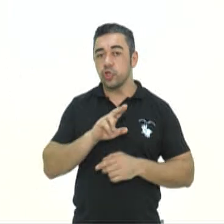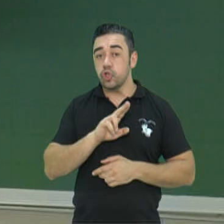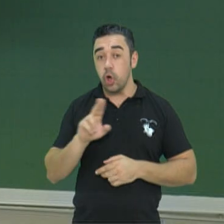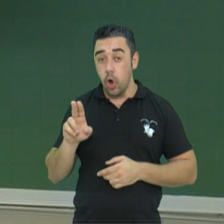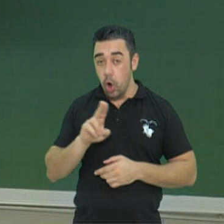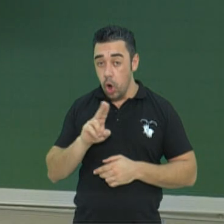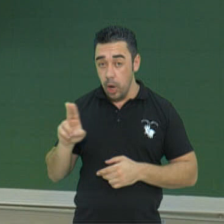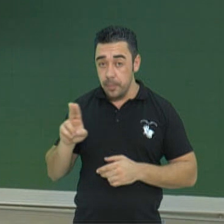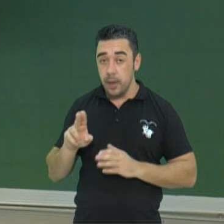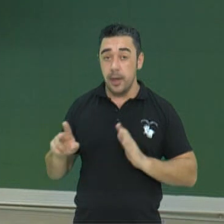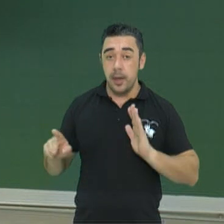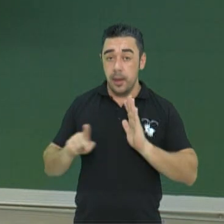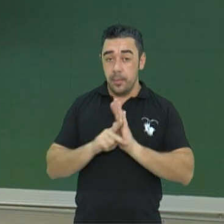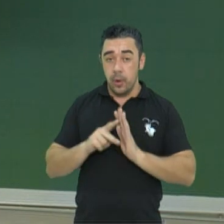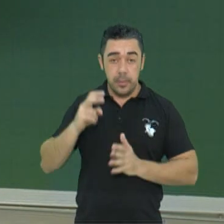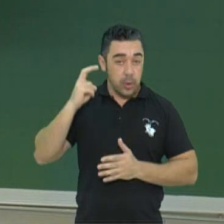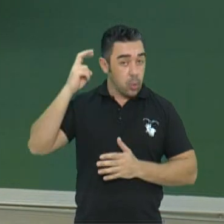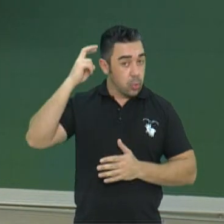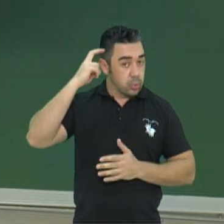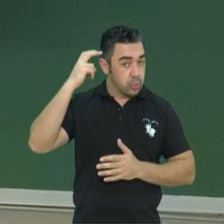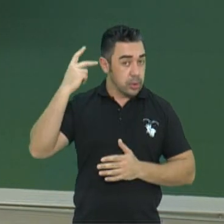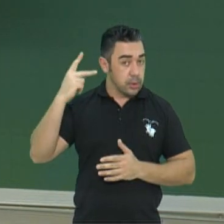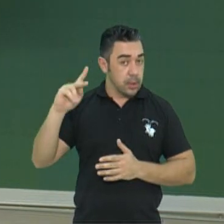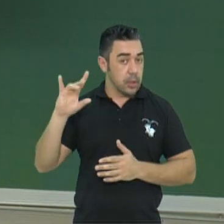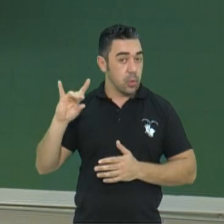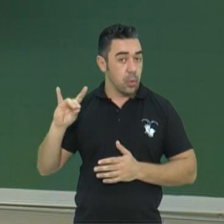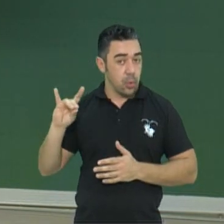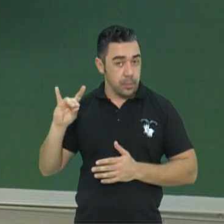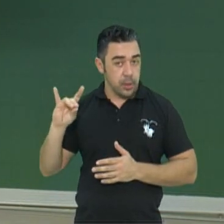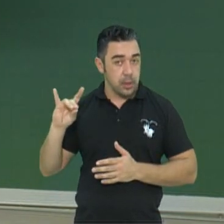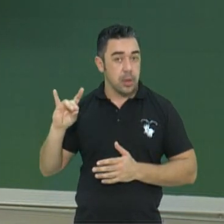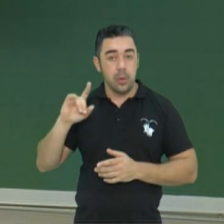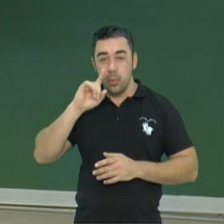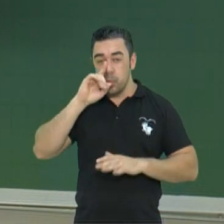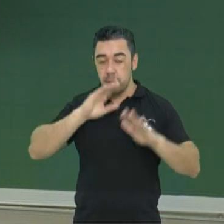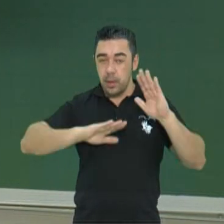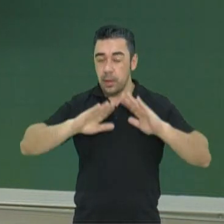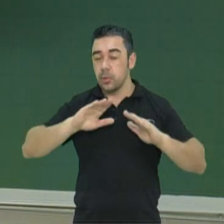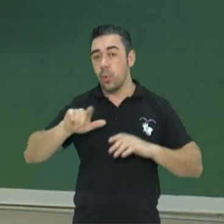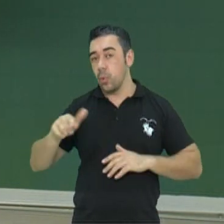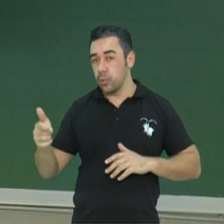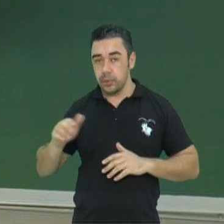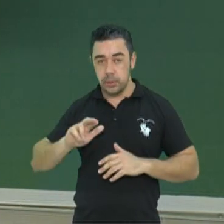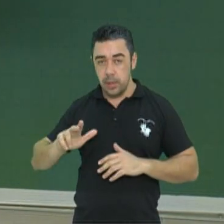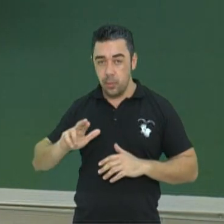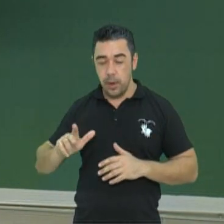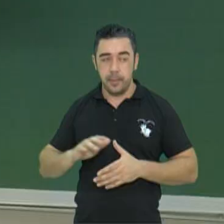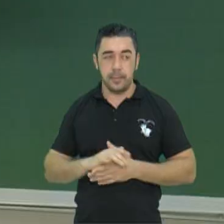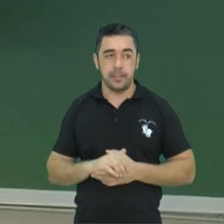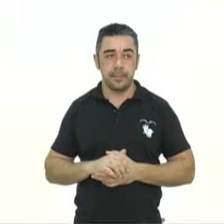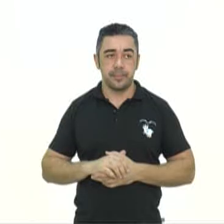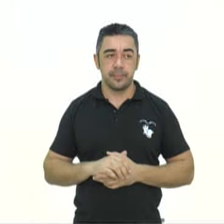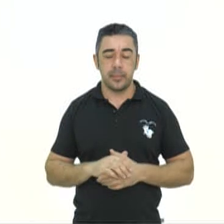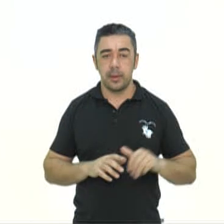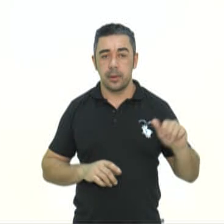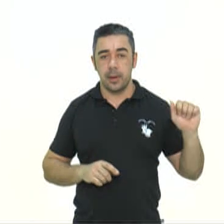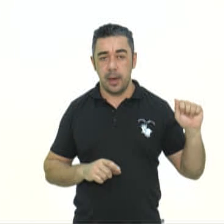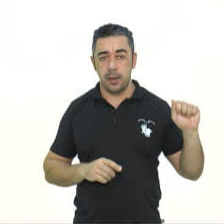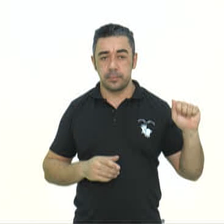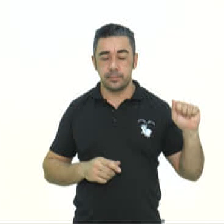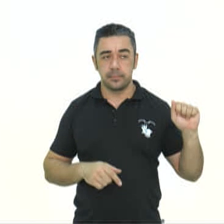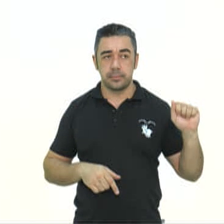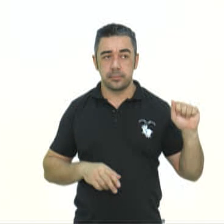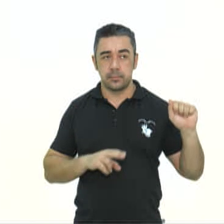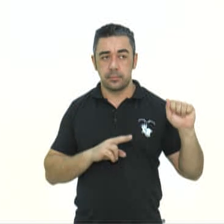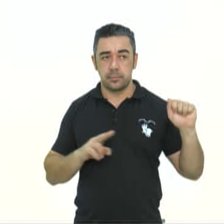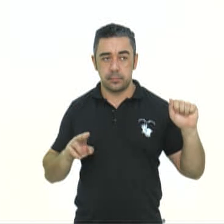que fazem parte da cultura colombiana. Mas cuidado, que tem alguns aqui que não fazem parte. Letra A.